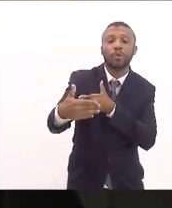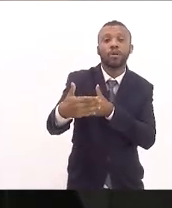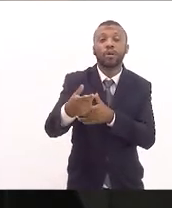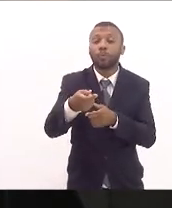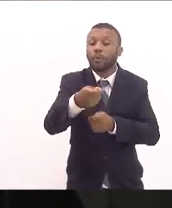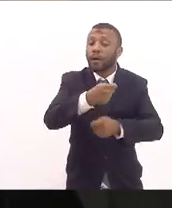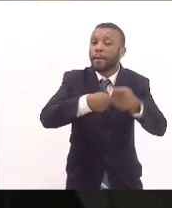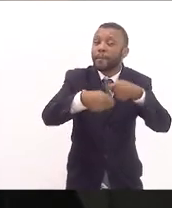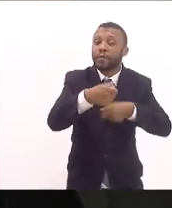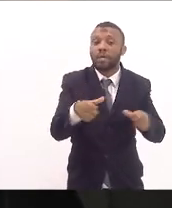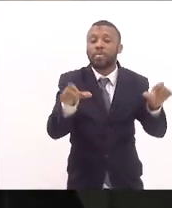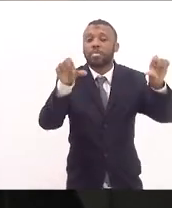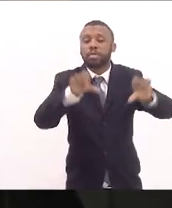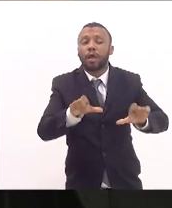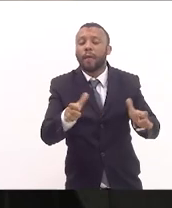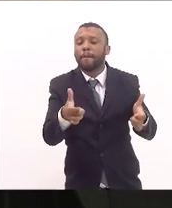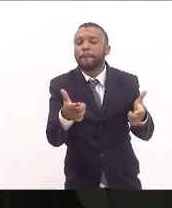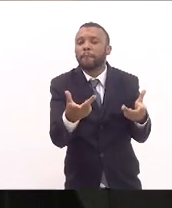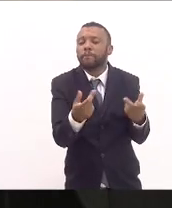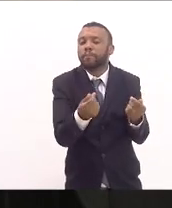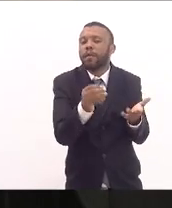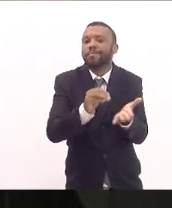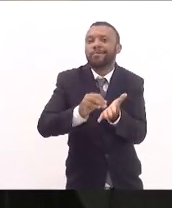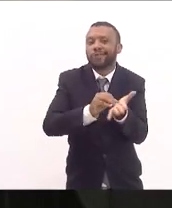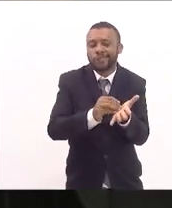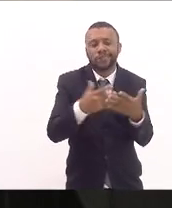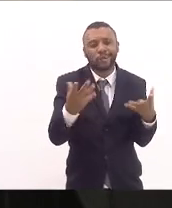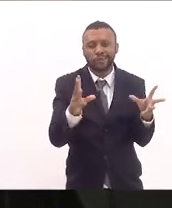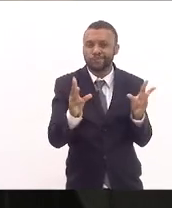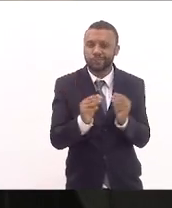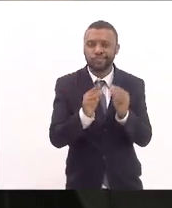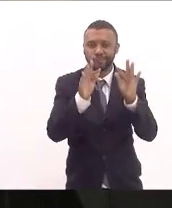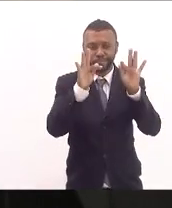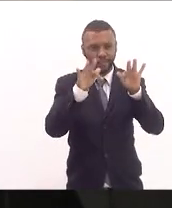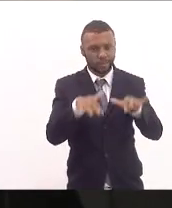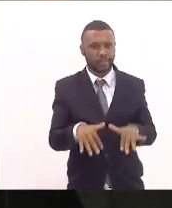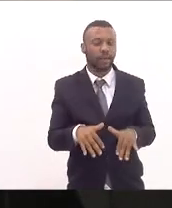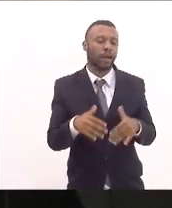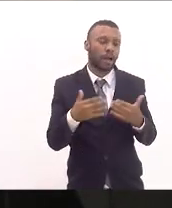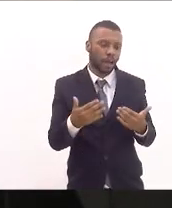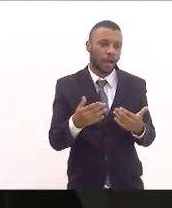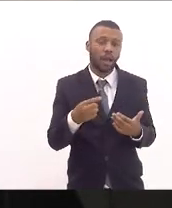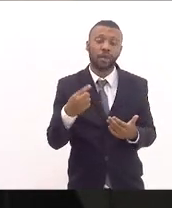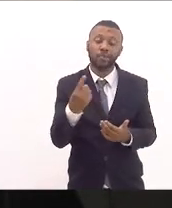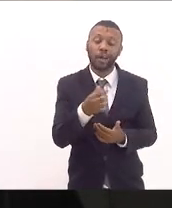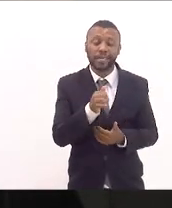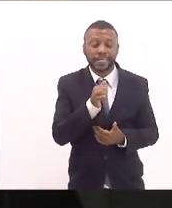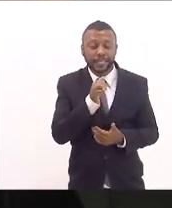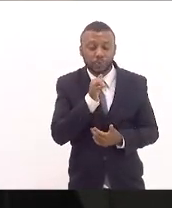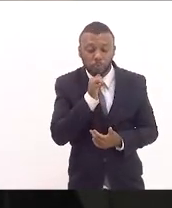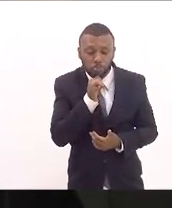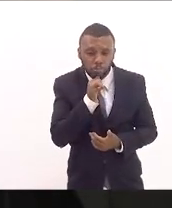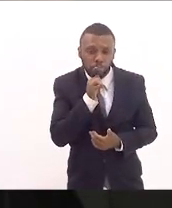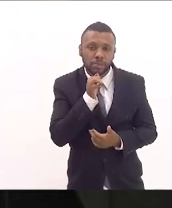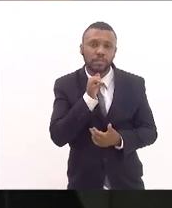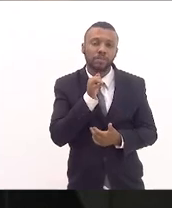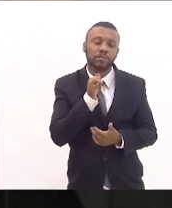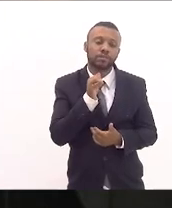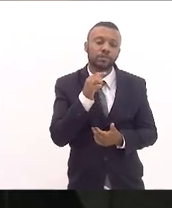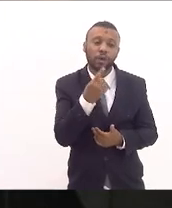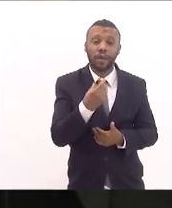pau pelada tão senhora Presidente para encerrar e te infelizmente